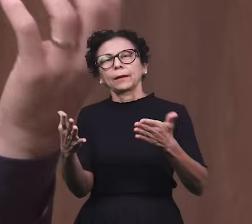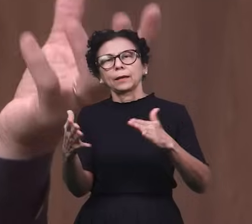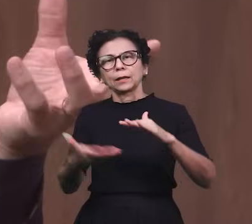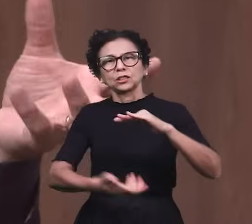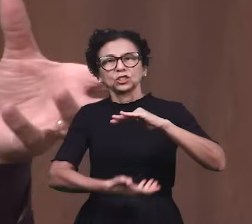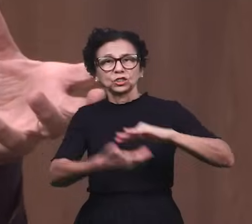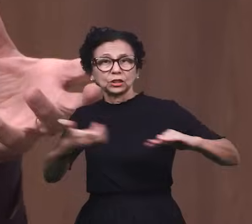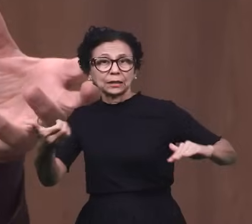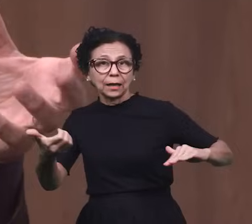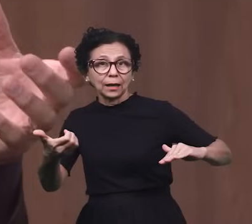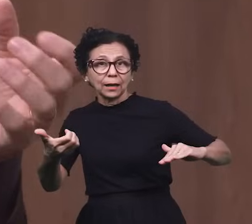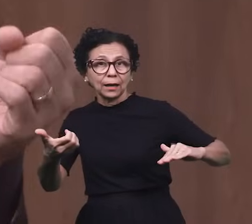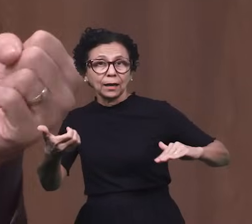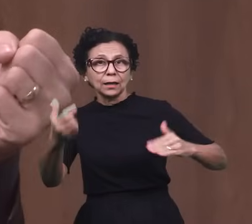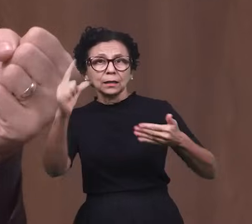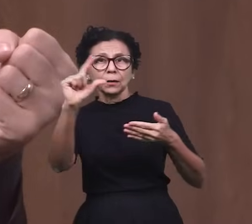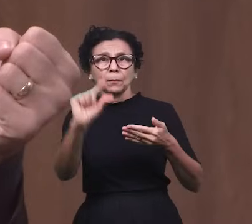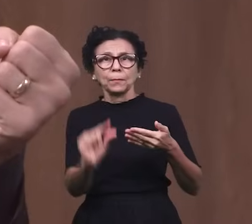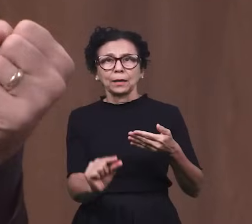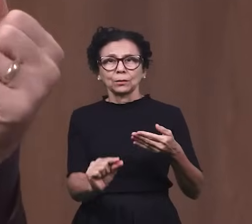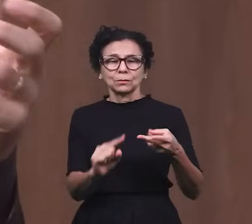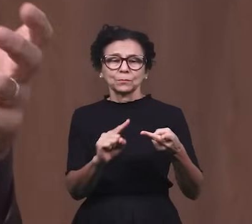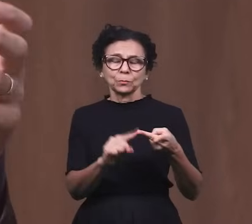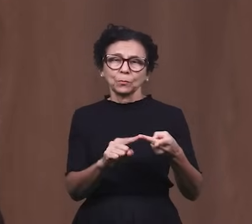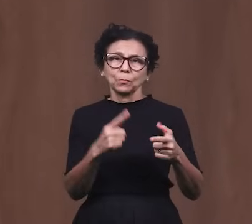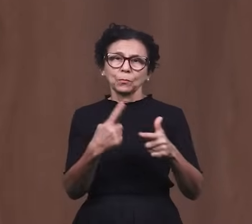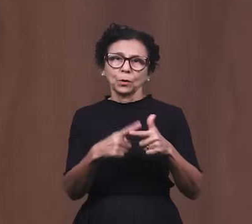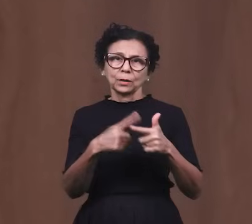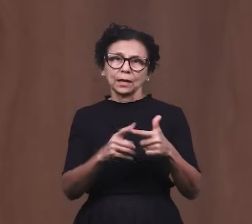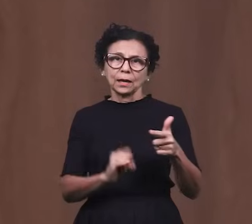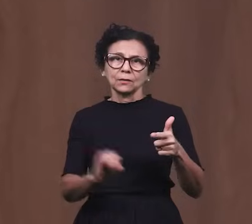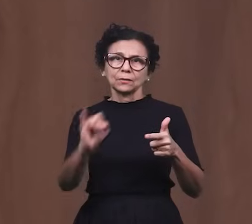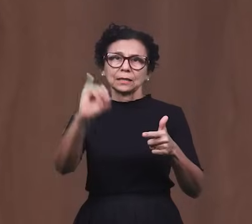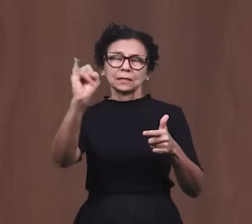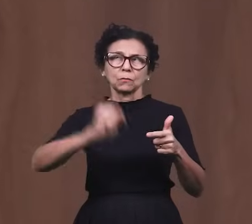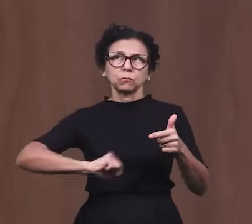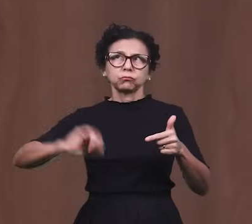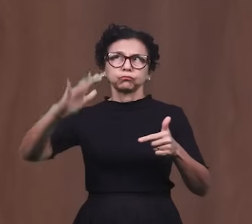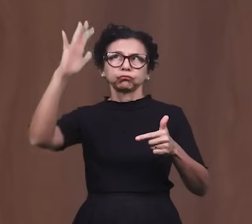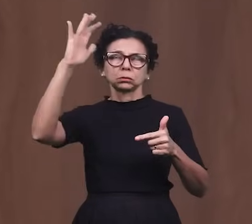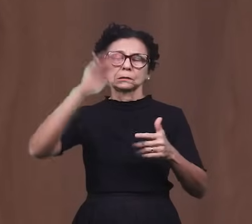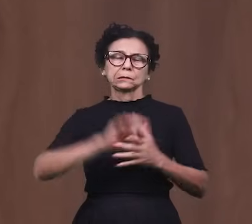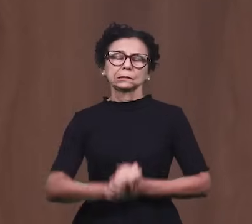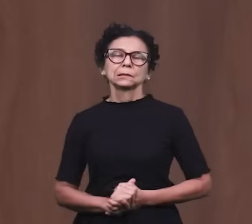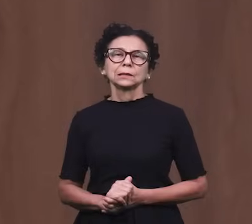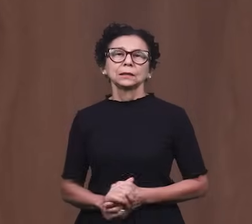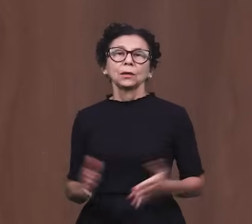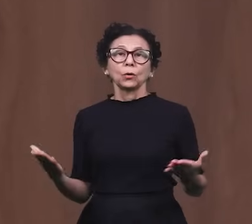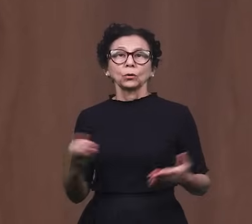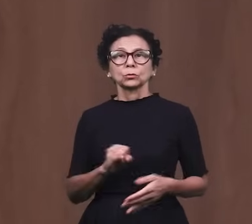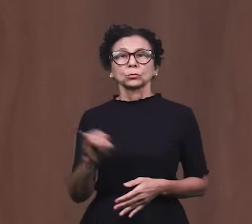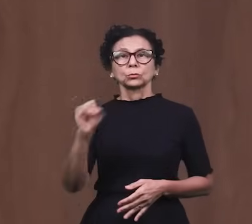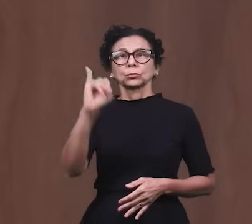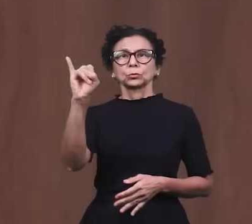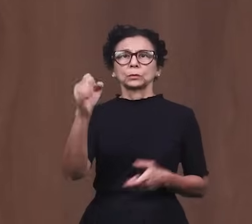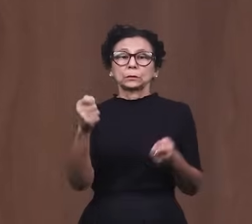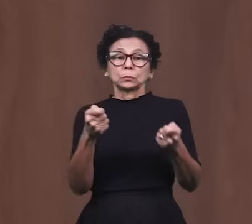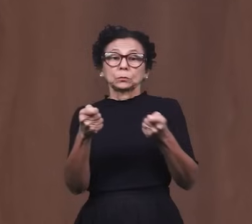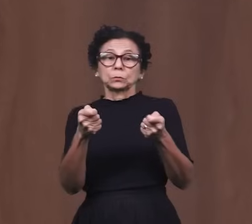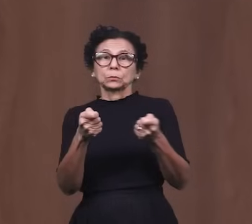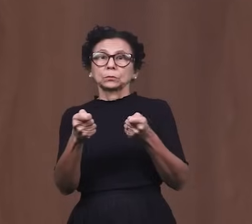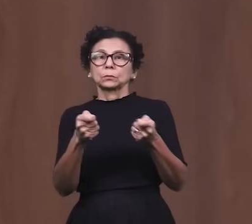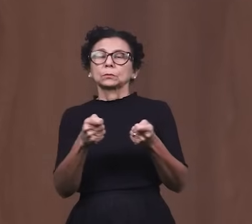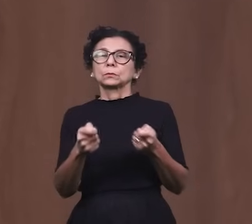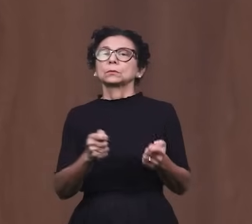nos seus cálculos de planejamento financeiro a inflação. E no Brasil isso é cada vez mais assustador, né? Até que agora nós estamos com uma inflação um pouco